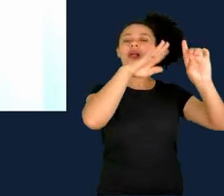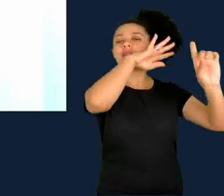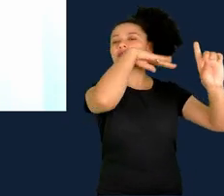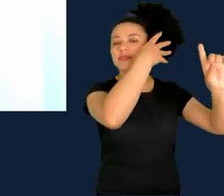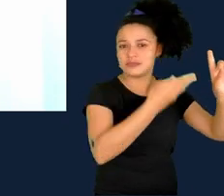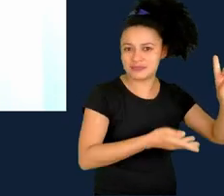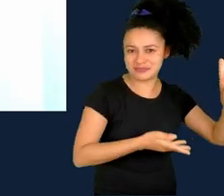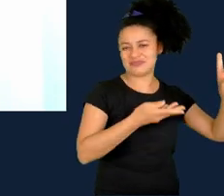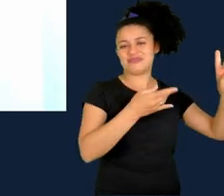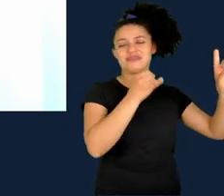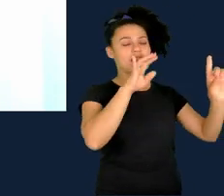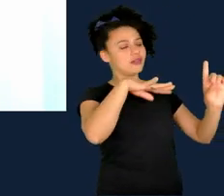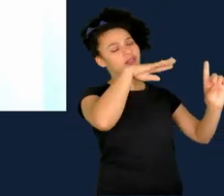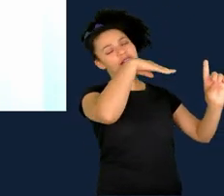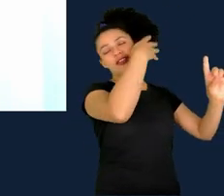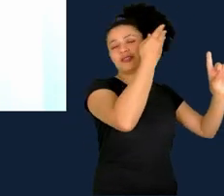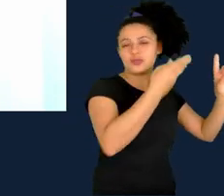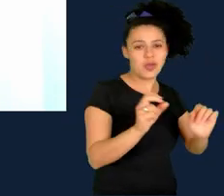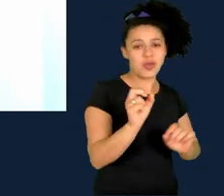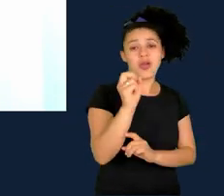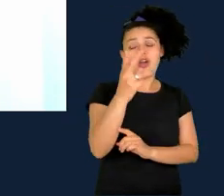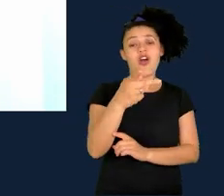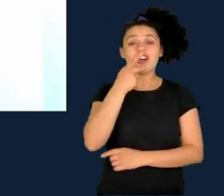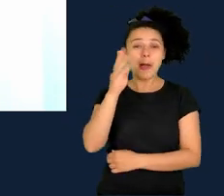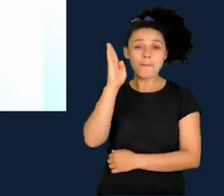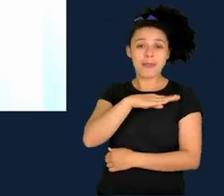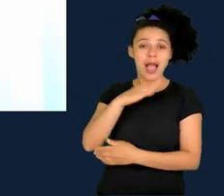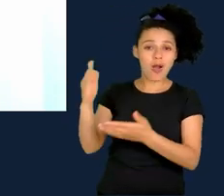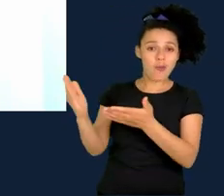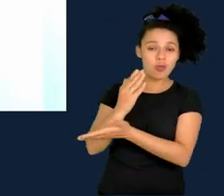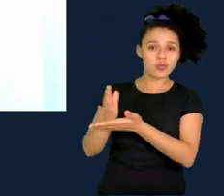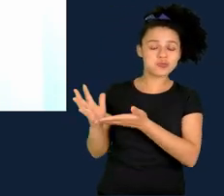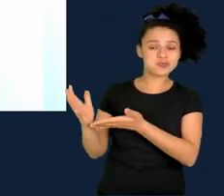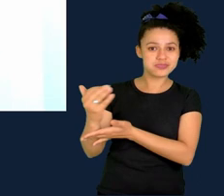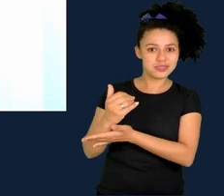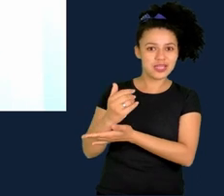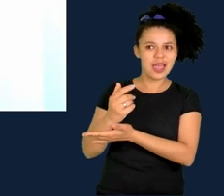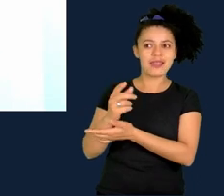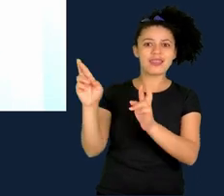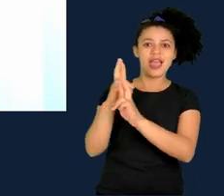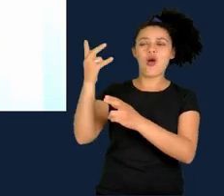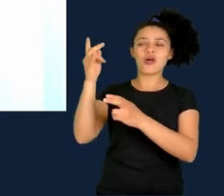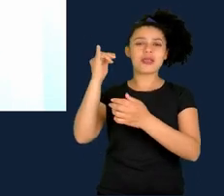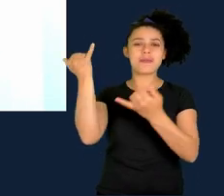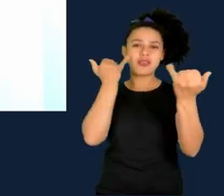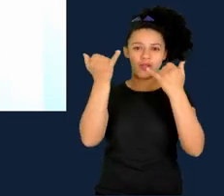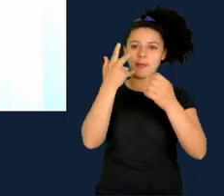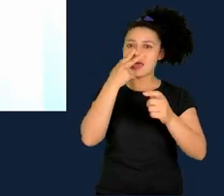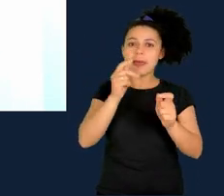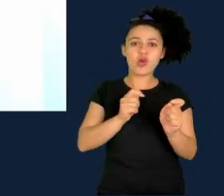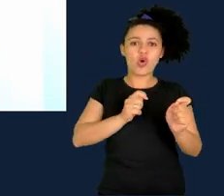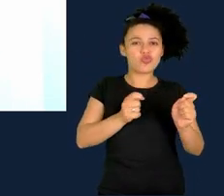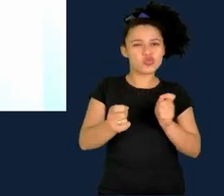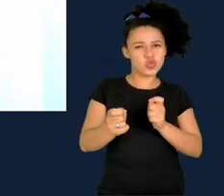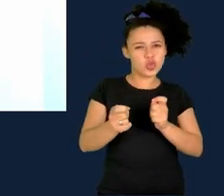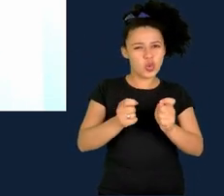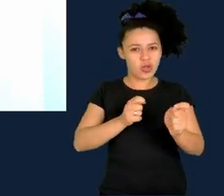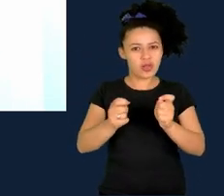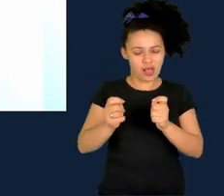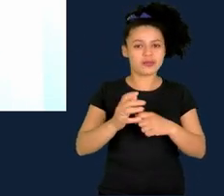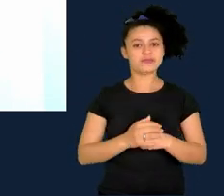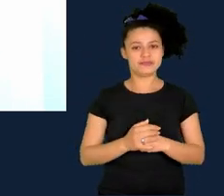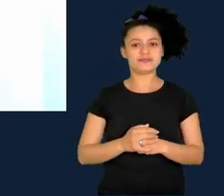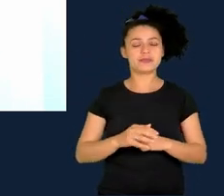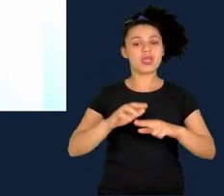ou falar mal de alguns dados em relação a outras informações. Se você extrapolar com base nas conclusões que